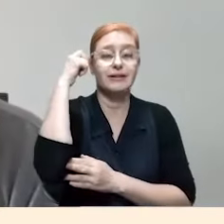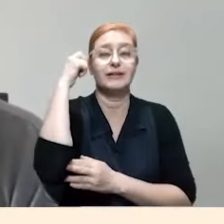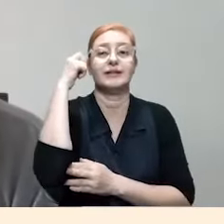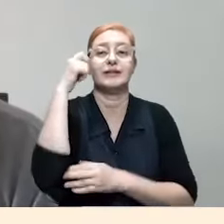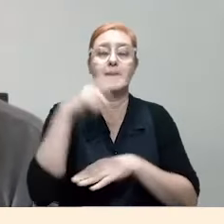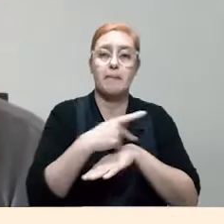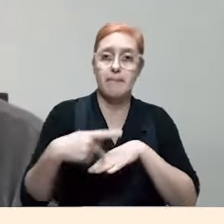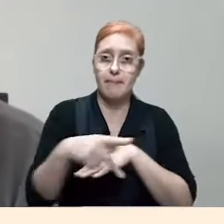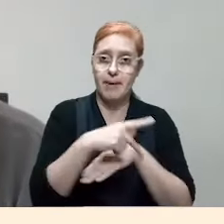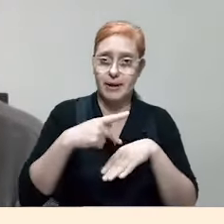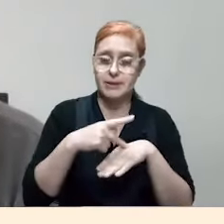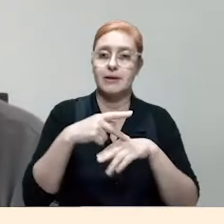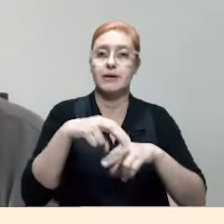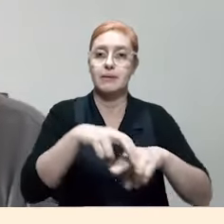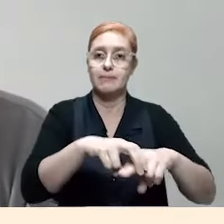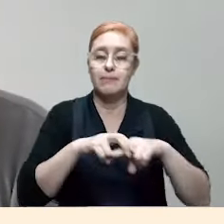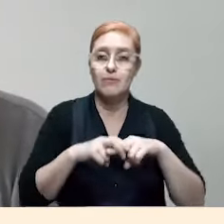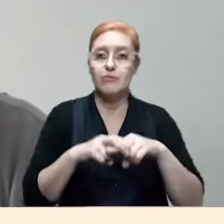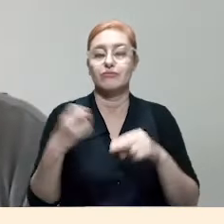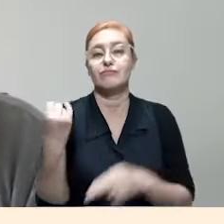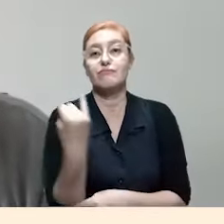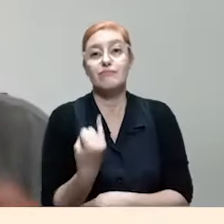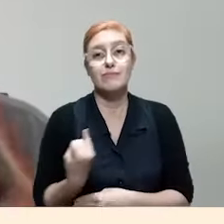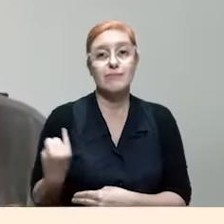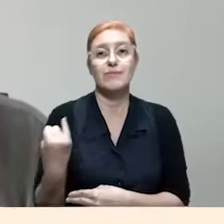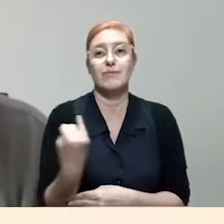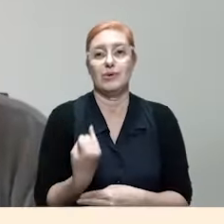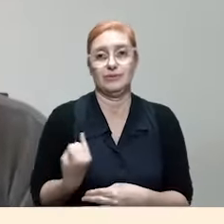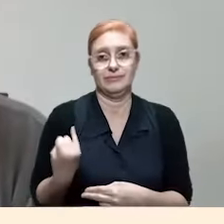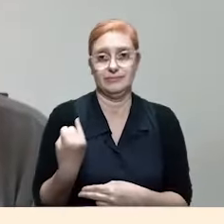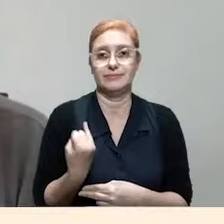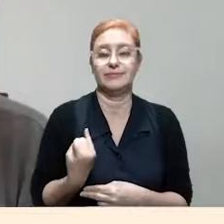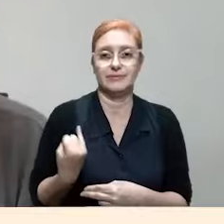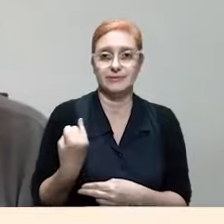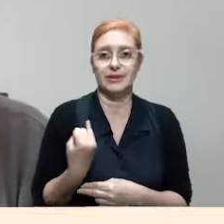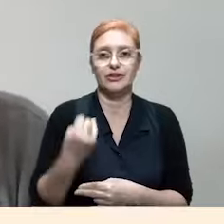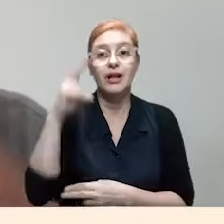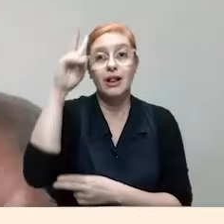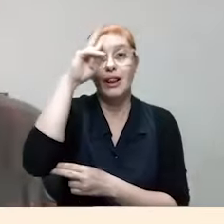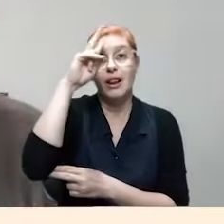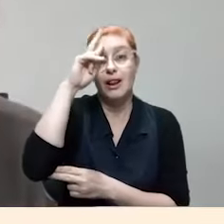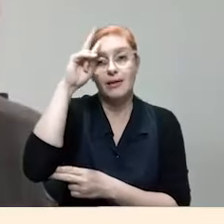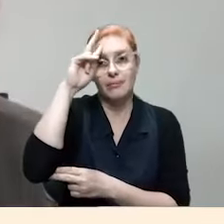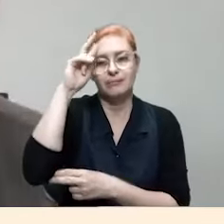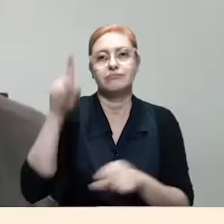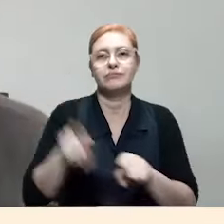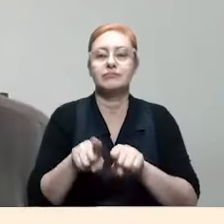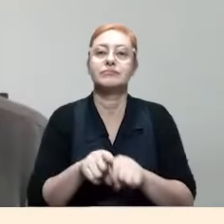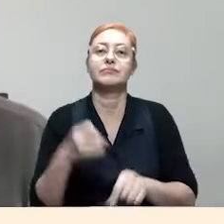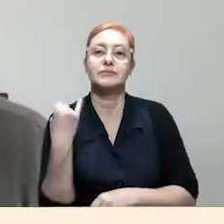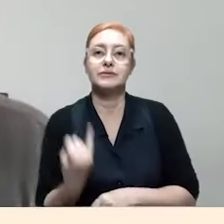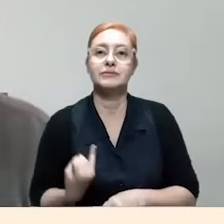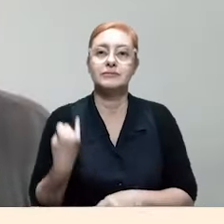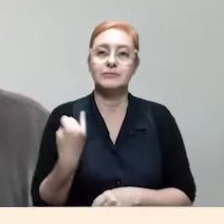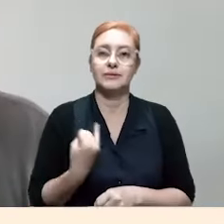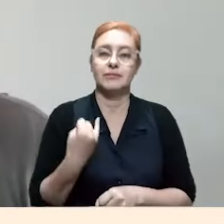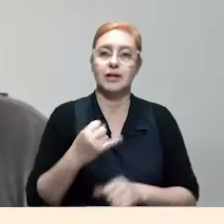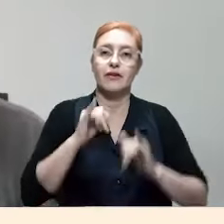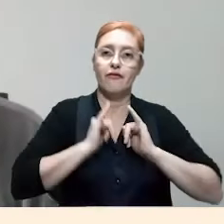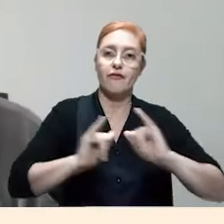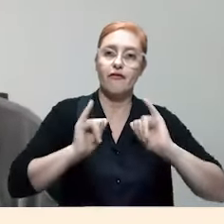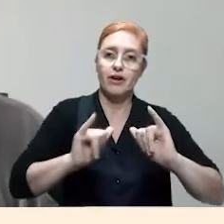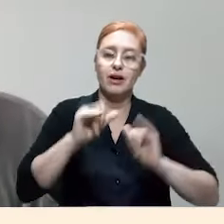pelas mulheres negras desse país. Então, por isso é muito importante lembrar. É importante também citar